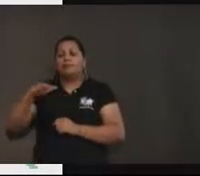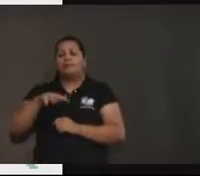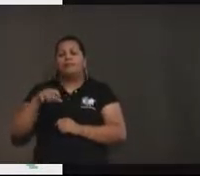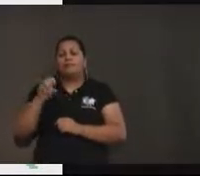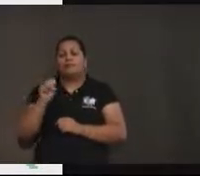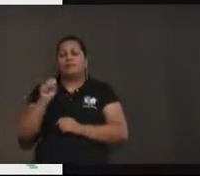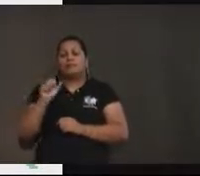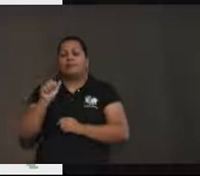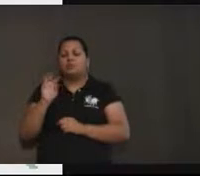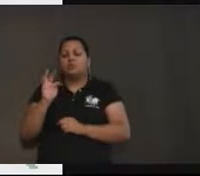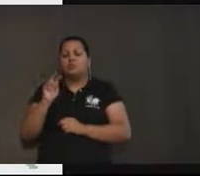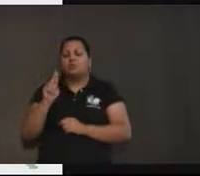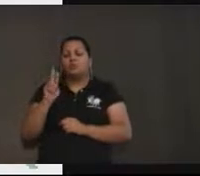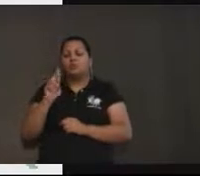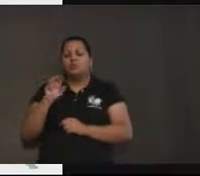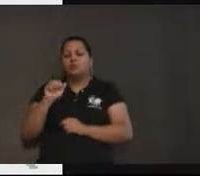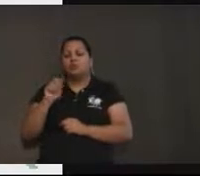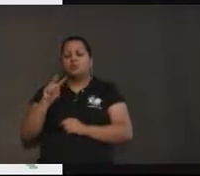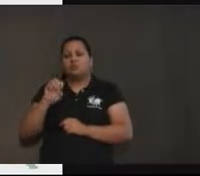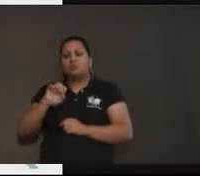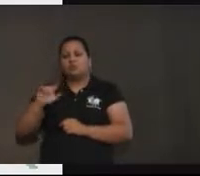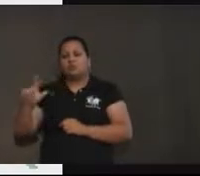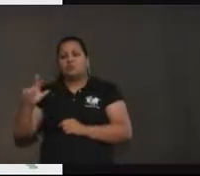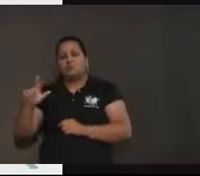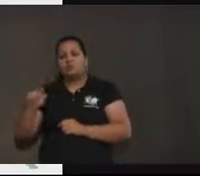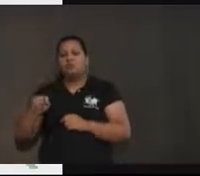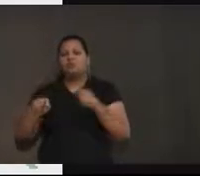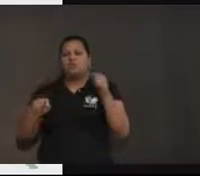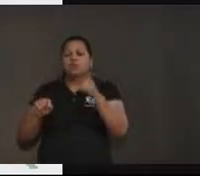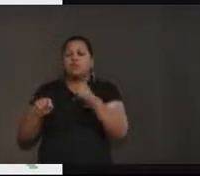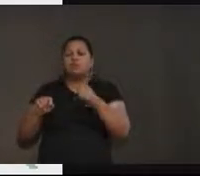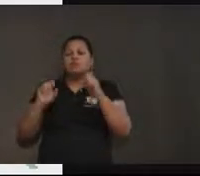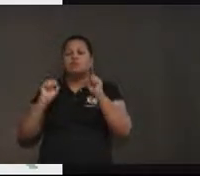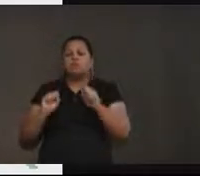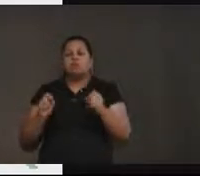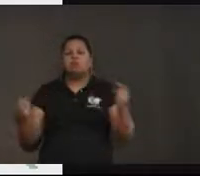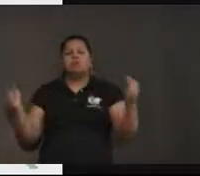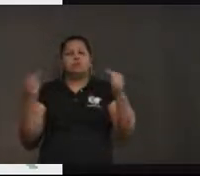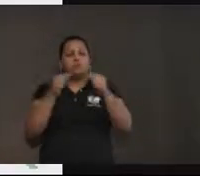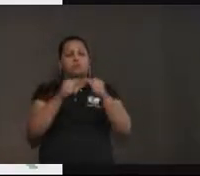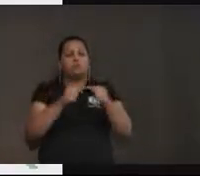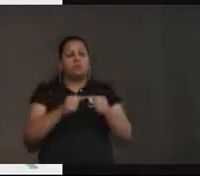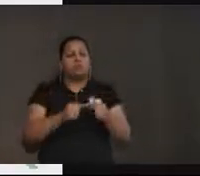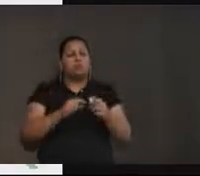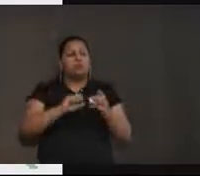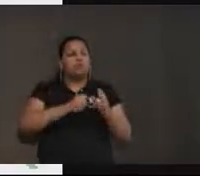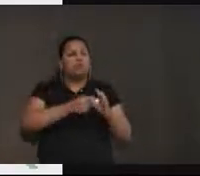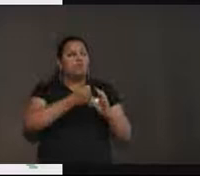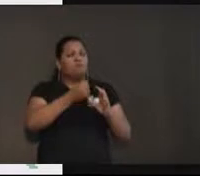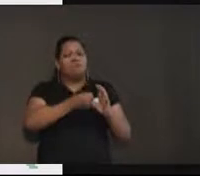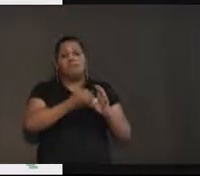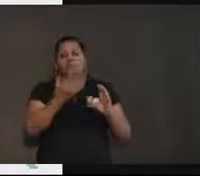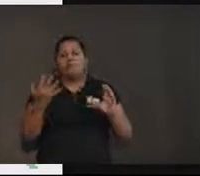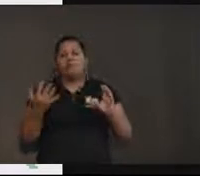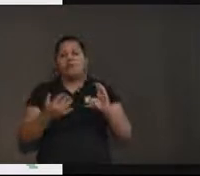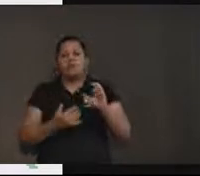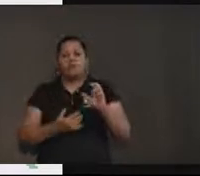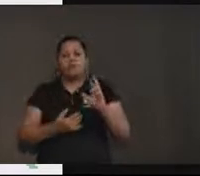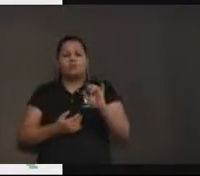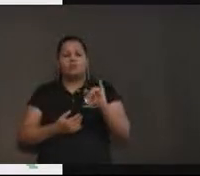servia para vários cristais mas que outros cristais e outros meios não são de crescimento